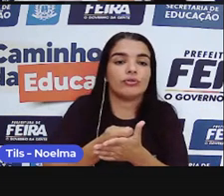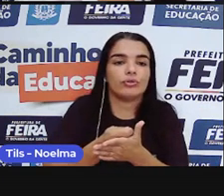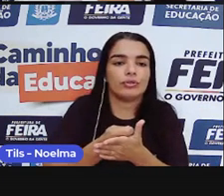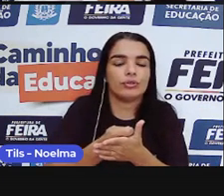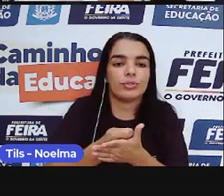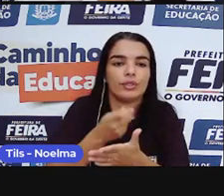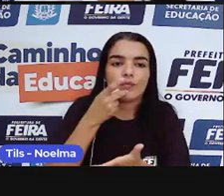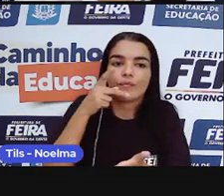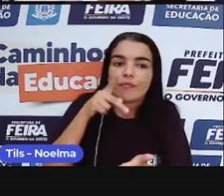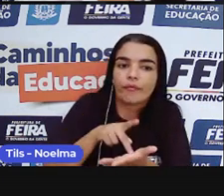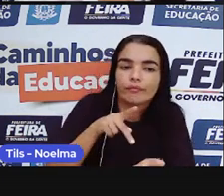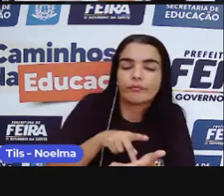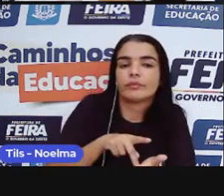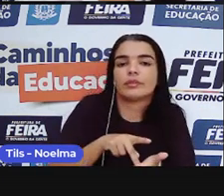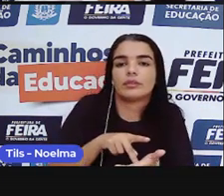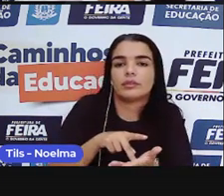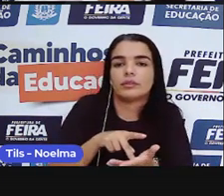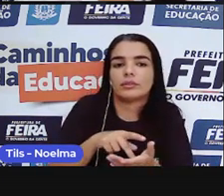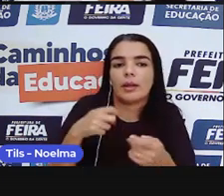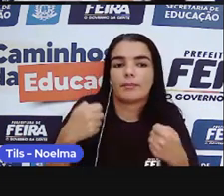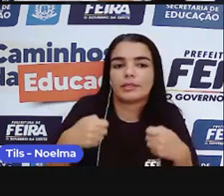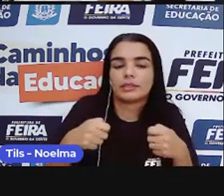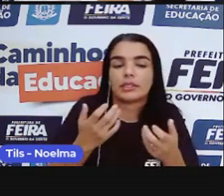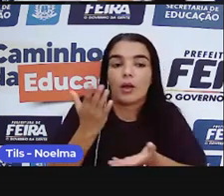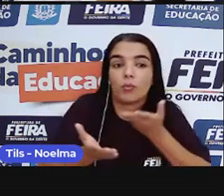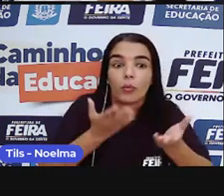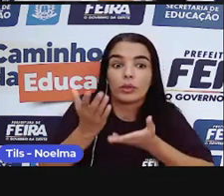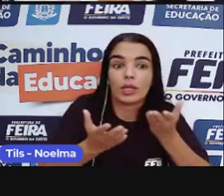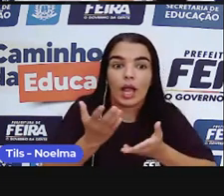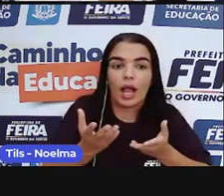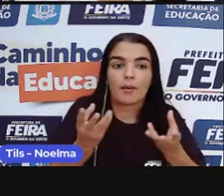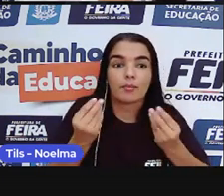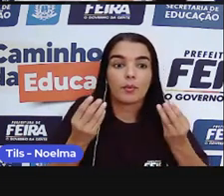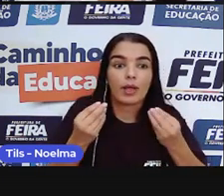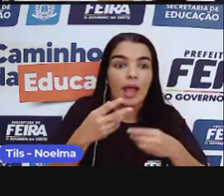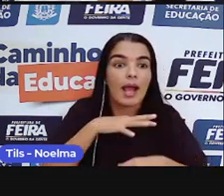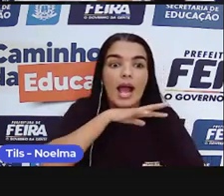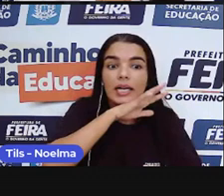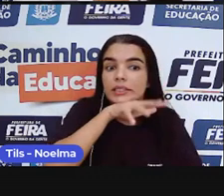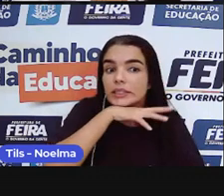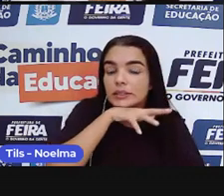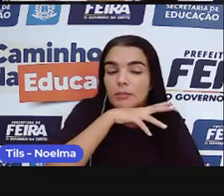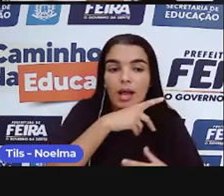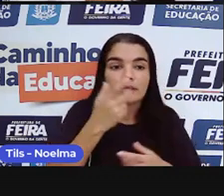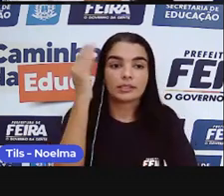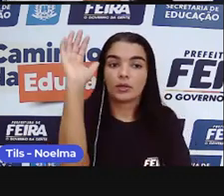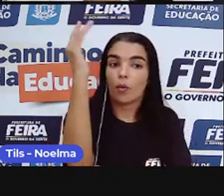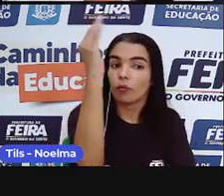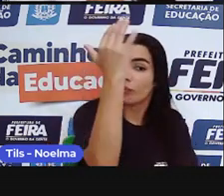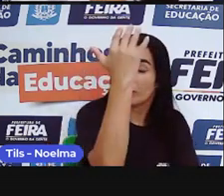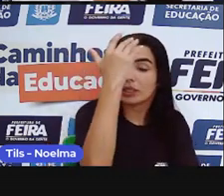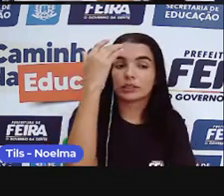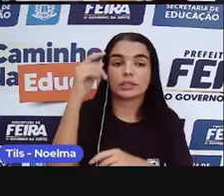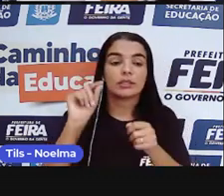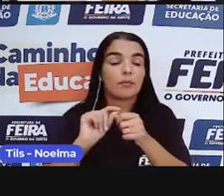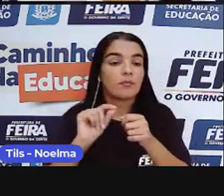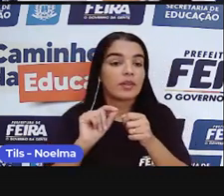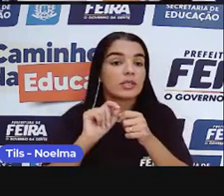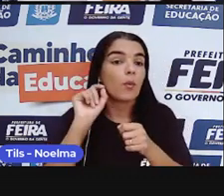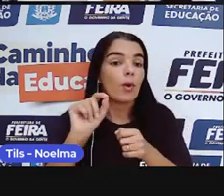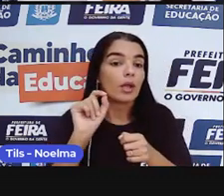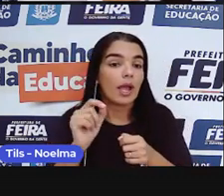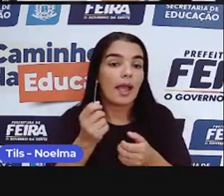diversas espécies encontradas na floresta também são importantes para a produção de medicamentos, cosméticos, né?